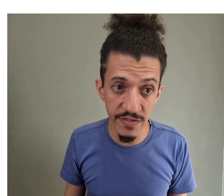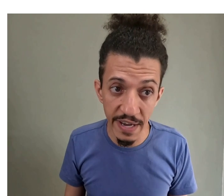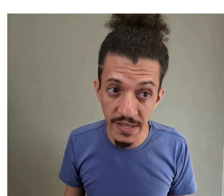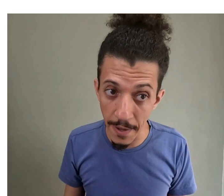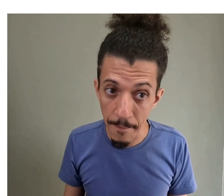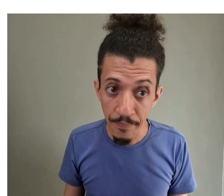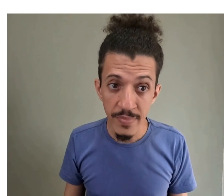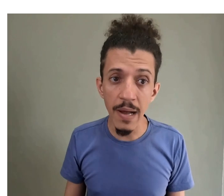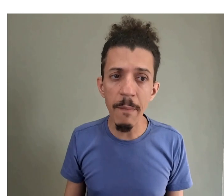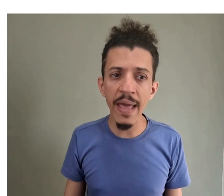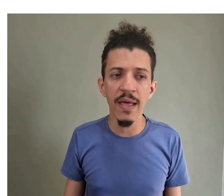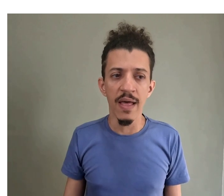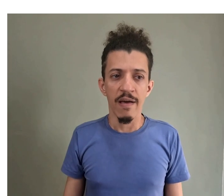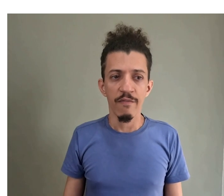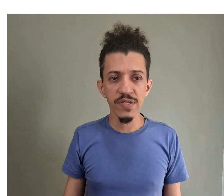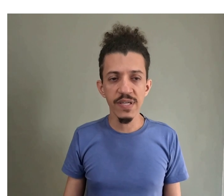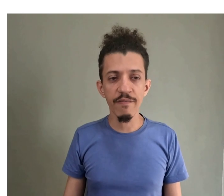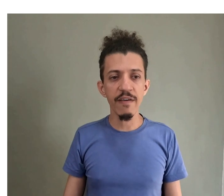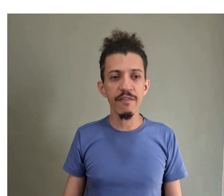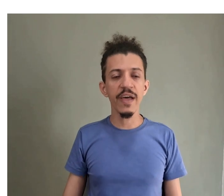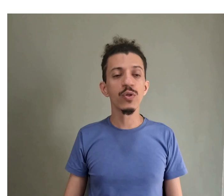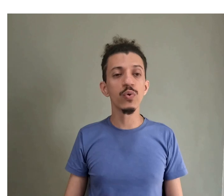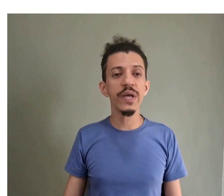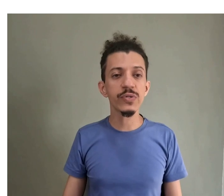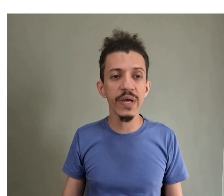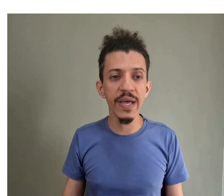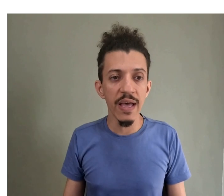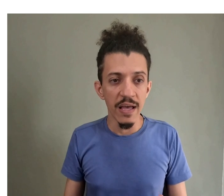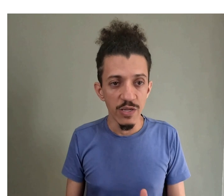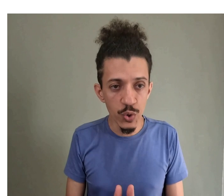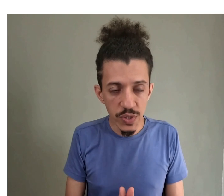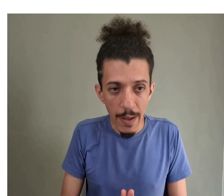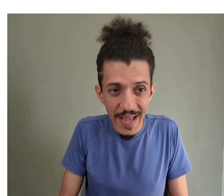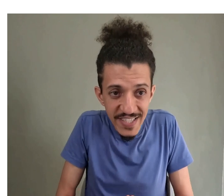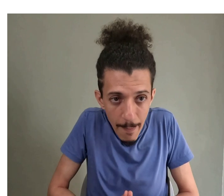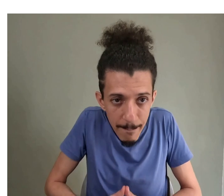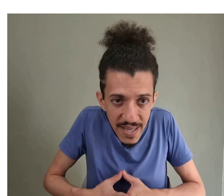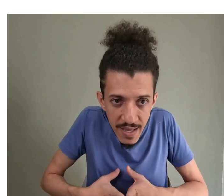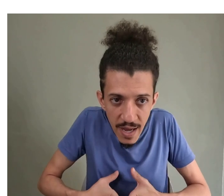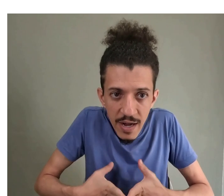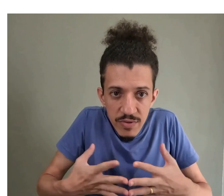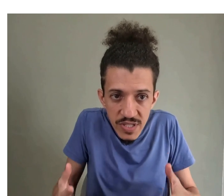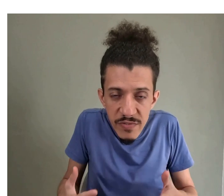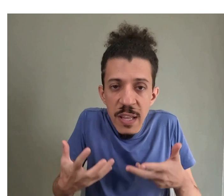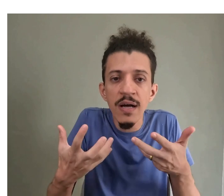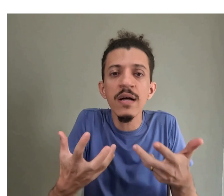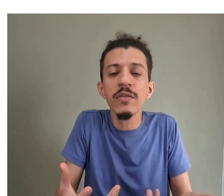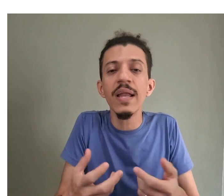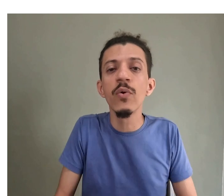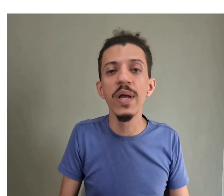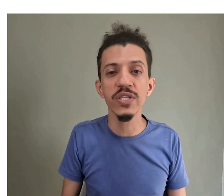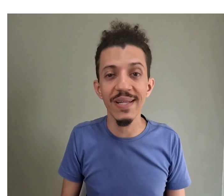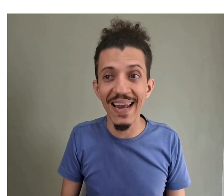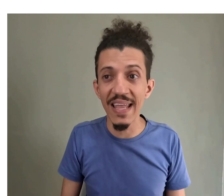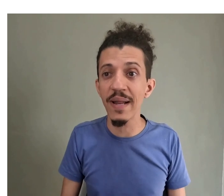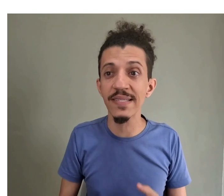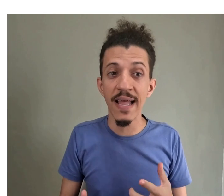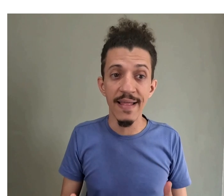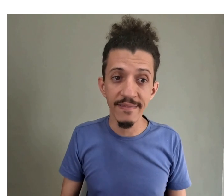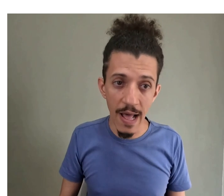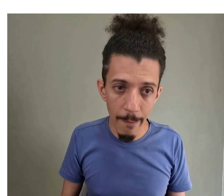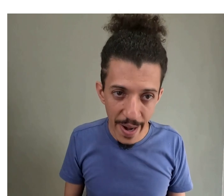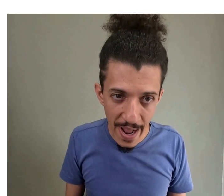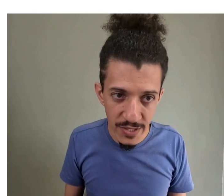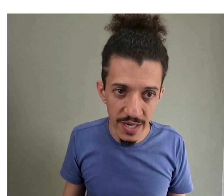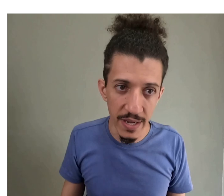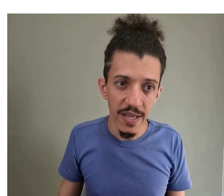que a gente vai ter. Também você vai ver tudo isso aí justamente aplicando e desvendando a linguística da Libras